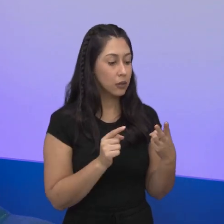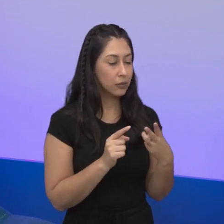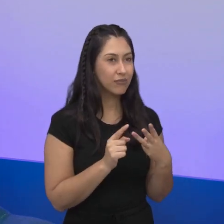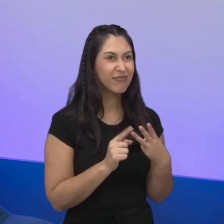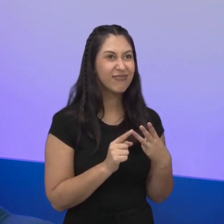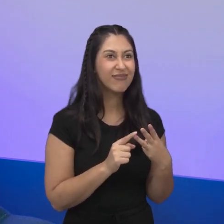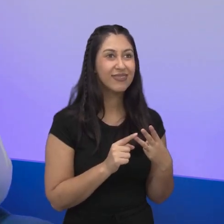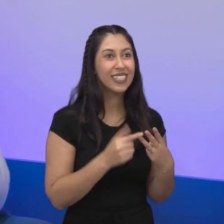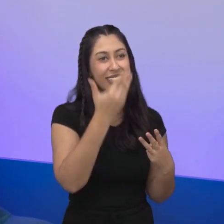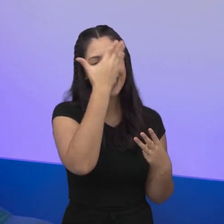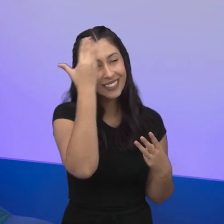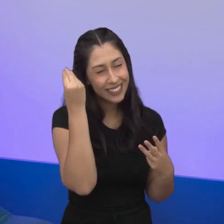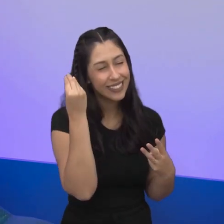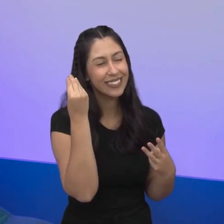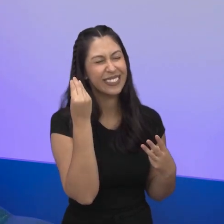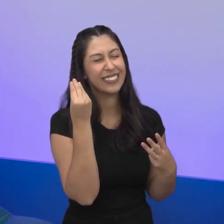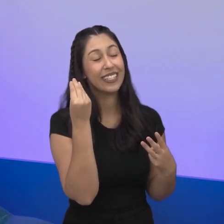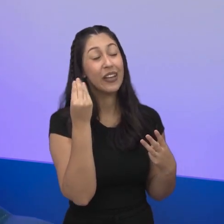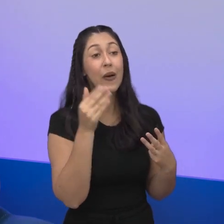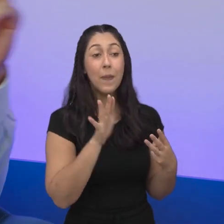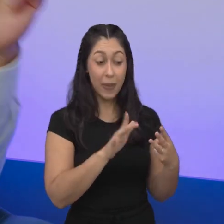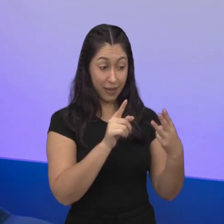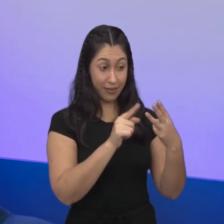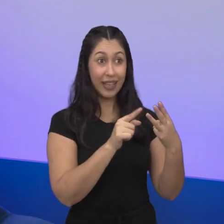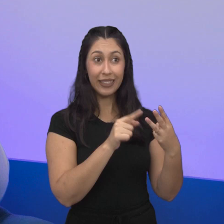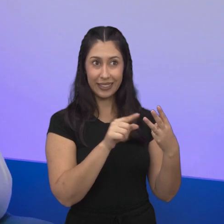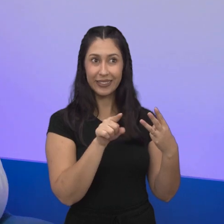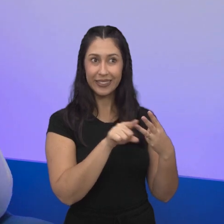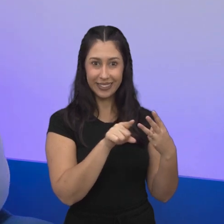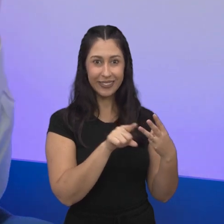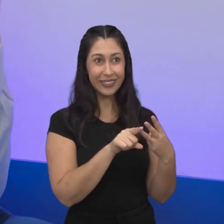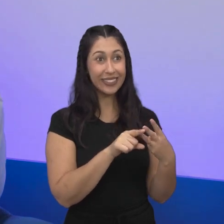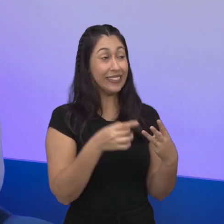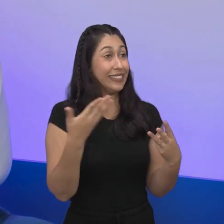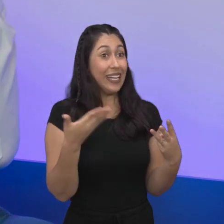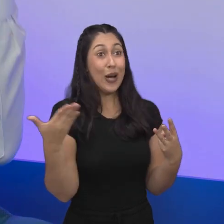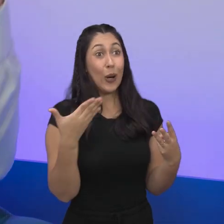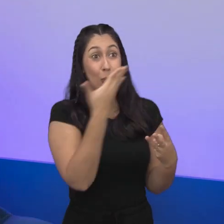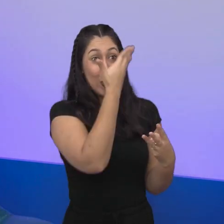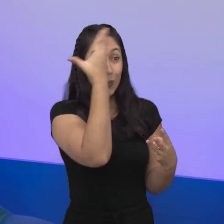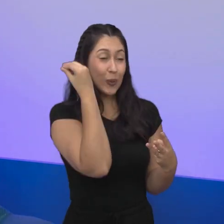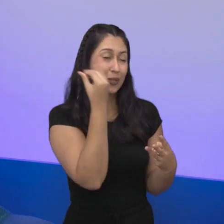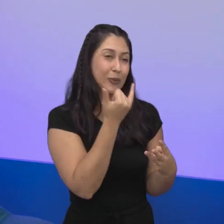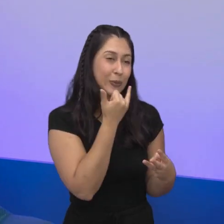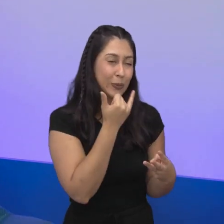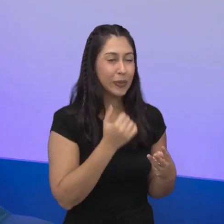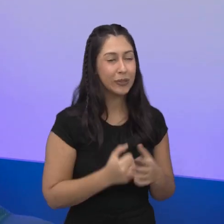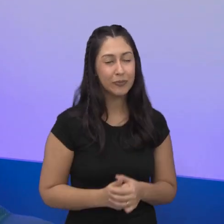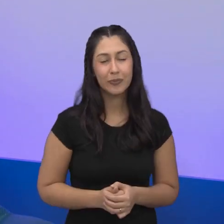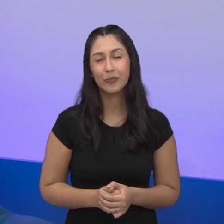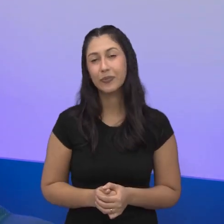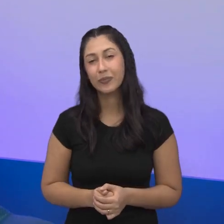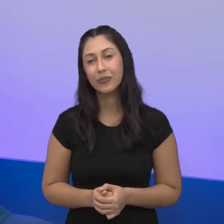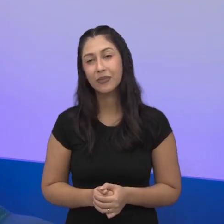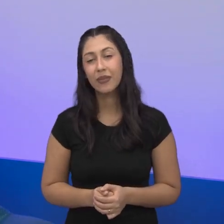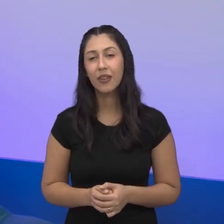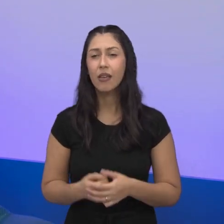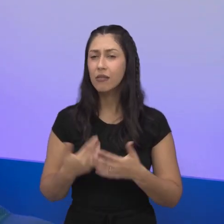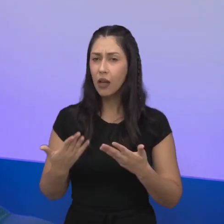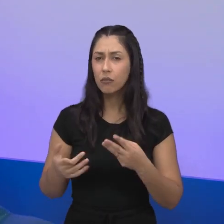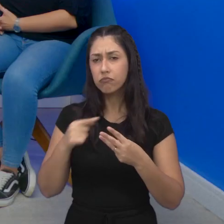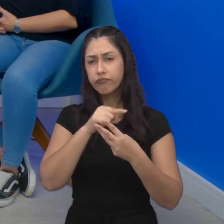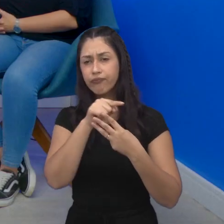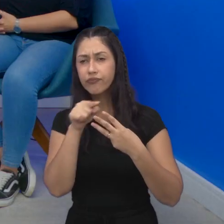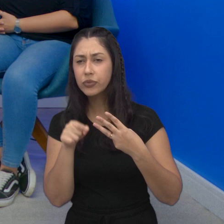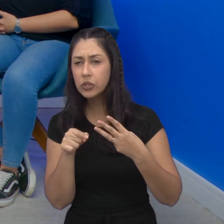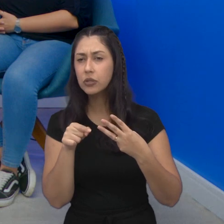e o terceiro eu não me lembro agora, mas tem um terceiro item agora que agora me fugiu a memória. E dentro